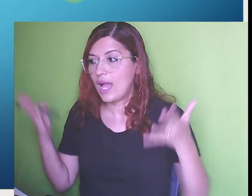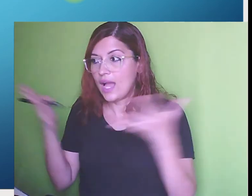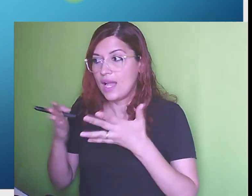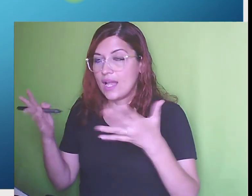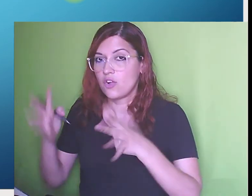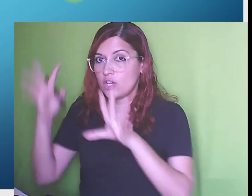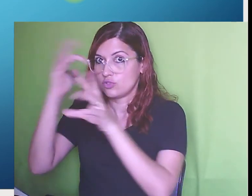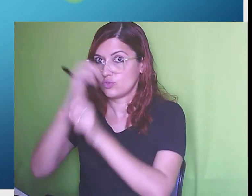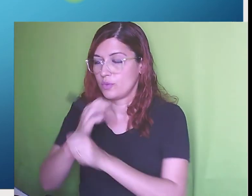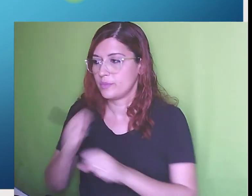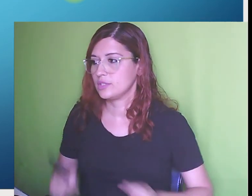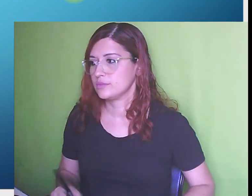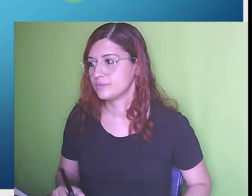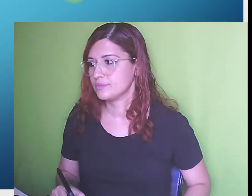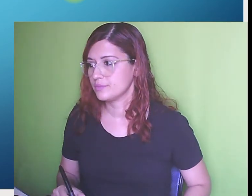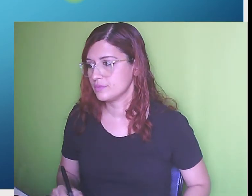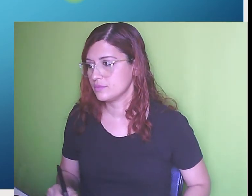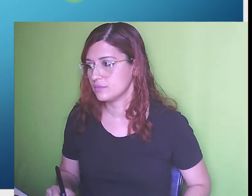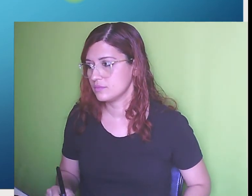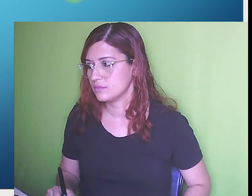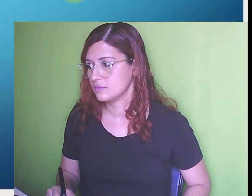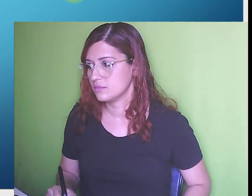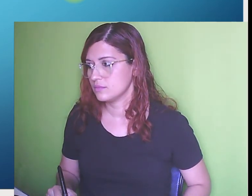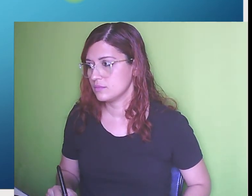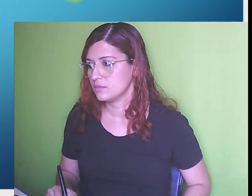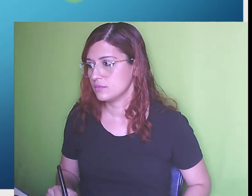Agora, somando esses dois resultados.